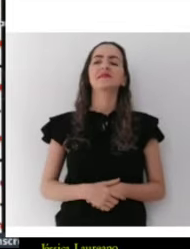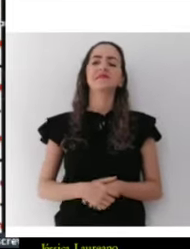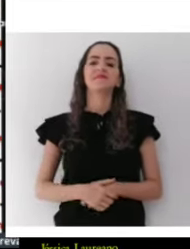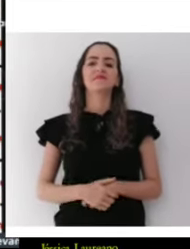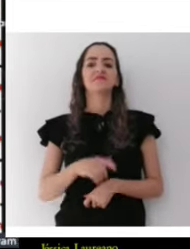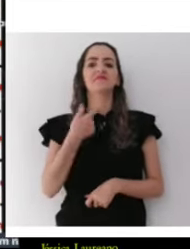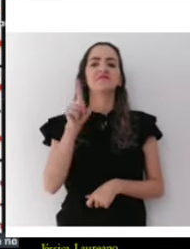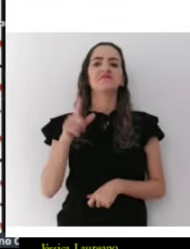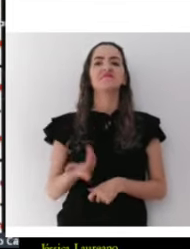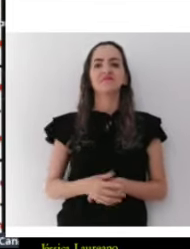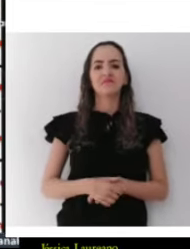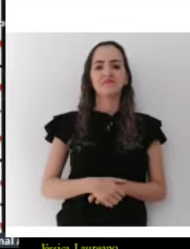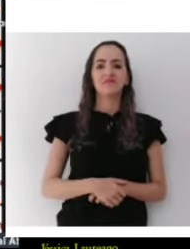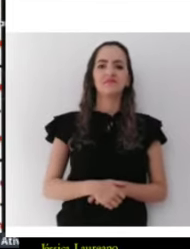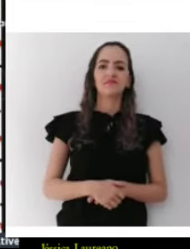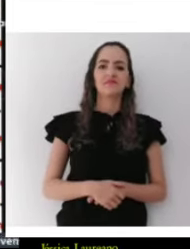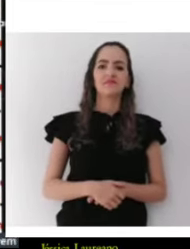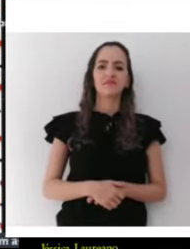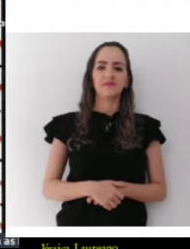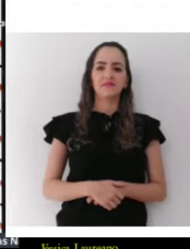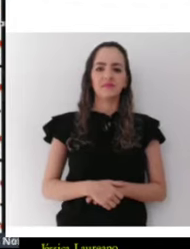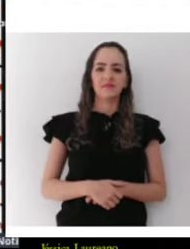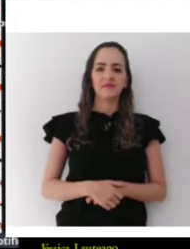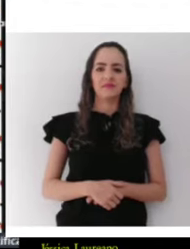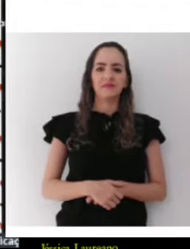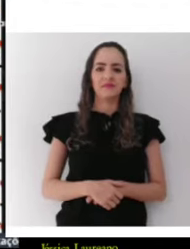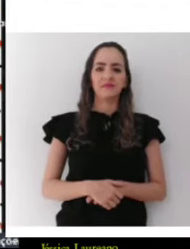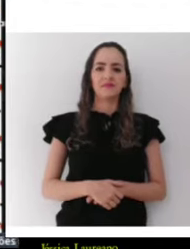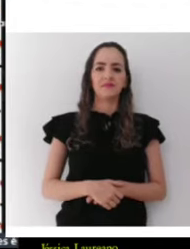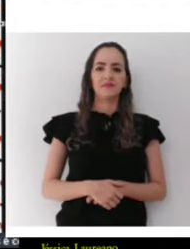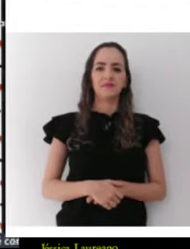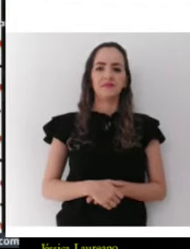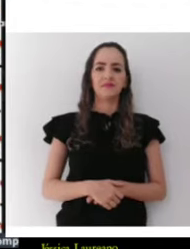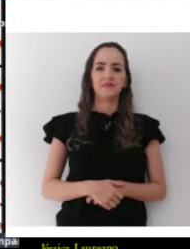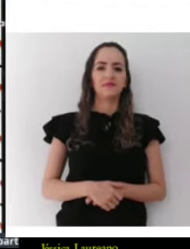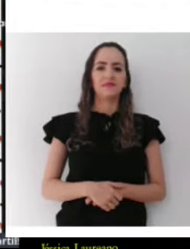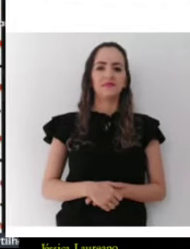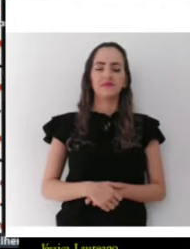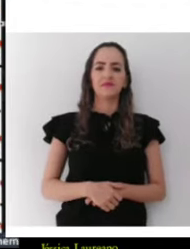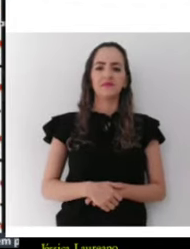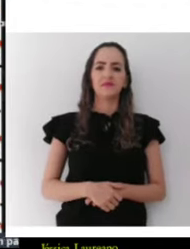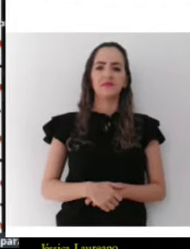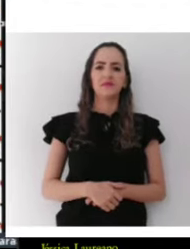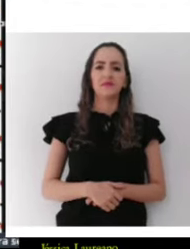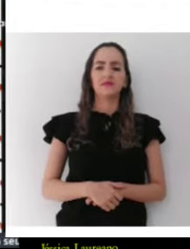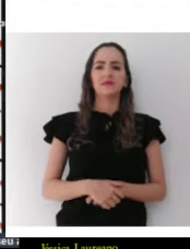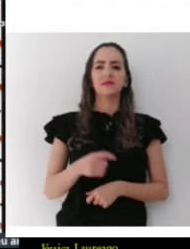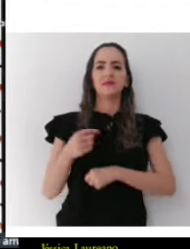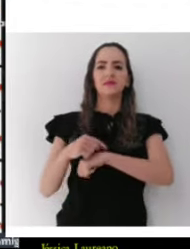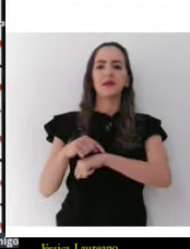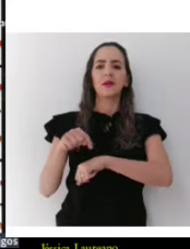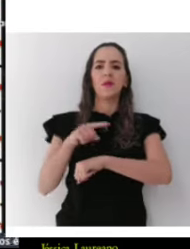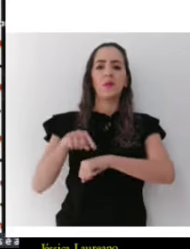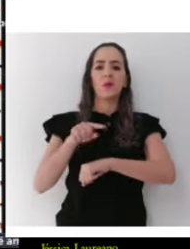número? Quantas horas de relógio você precisa para encher um tanque que tem 3.150